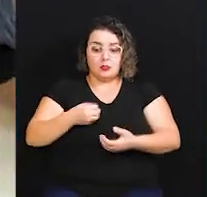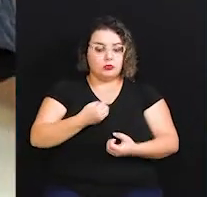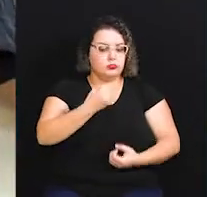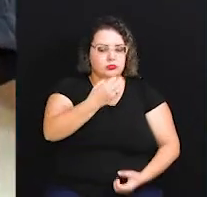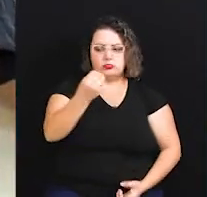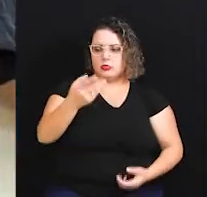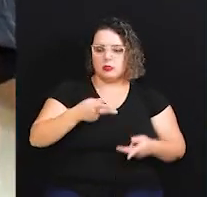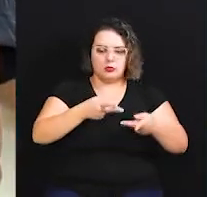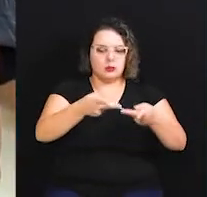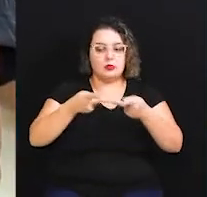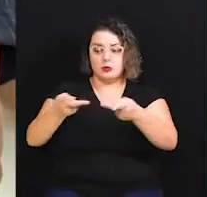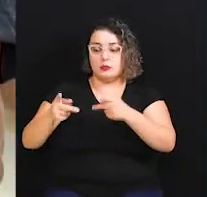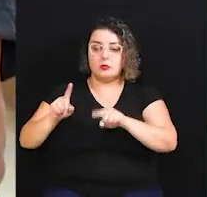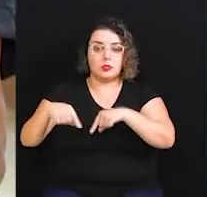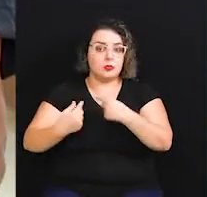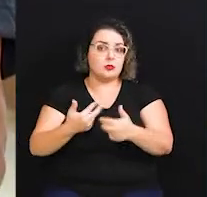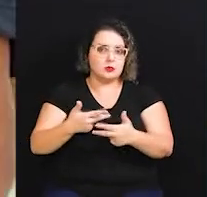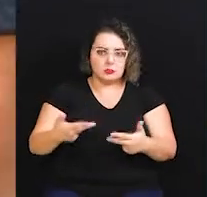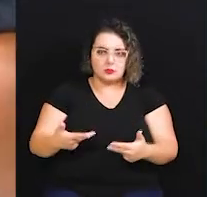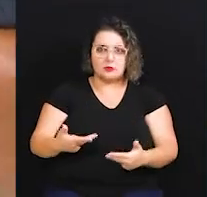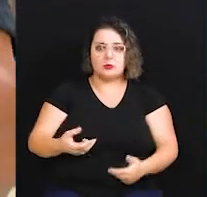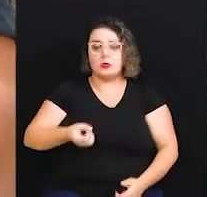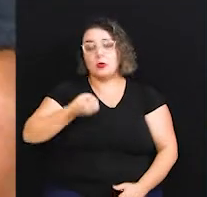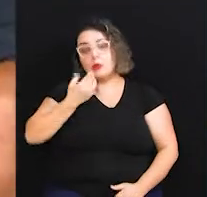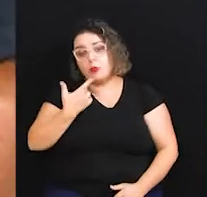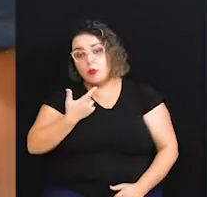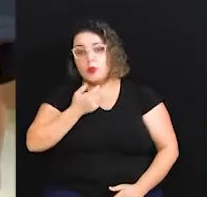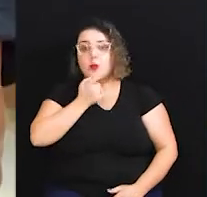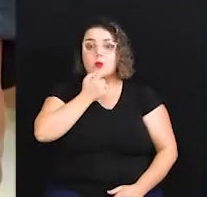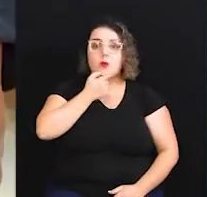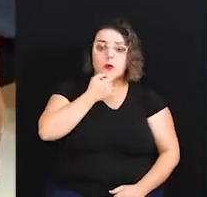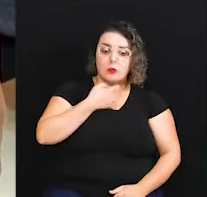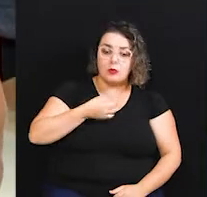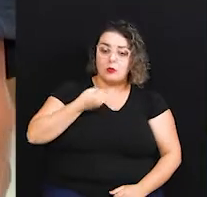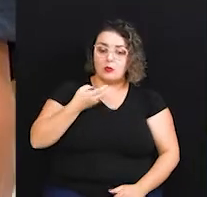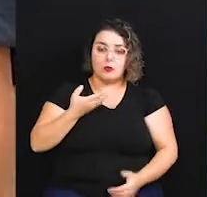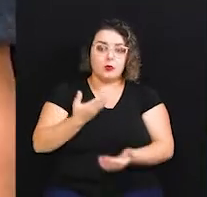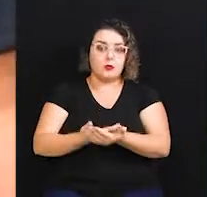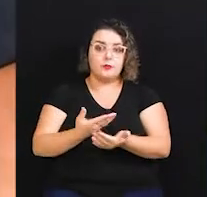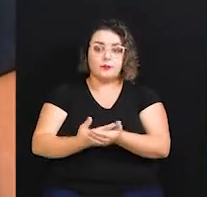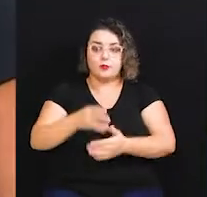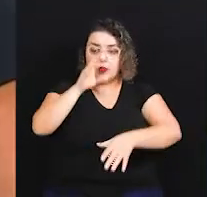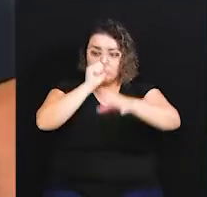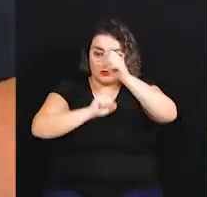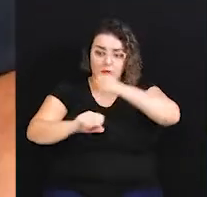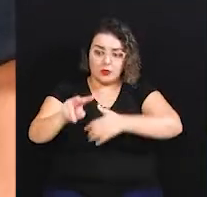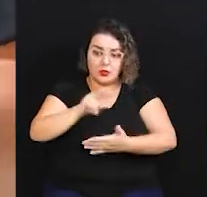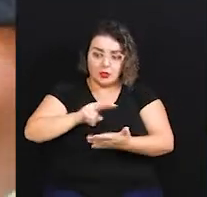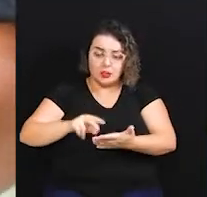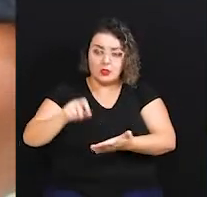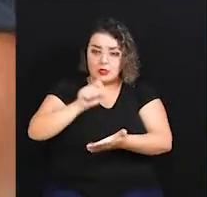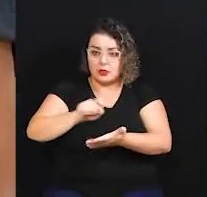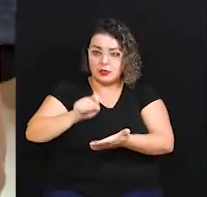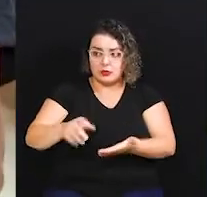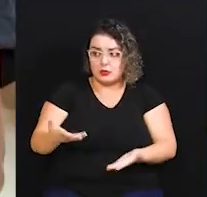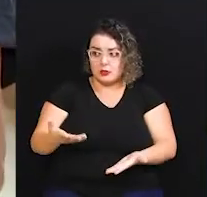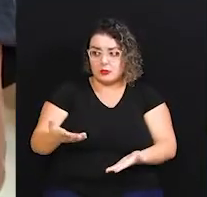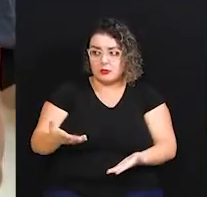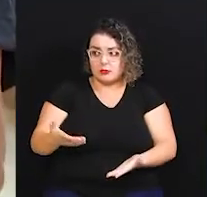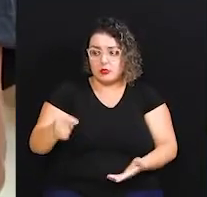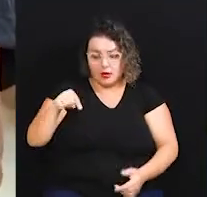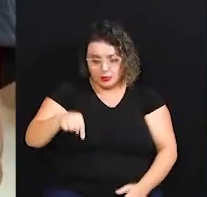outras realidades, mas ter um bom inglês, ter um bom estudo. Eu aprendi a ler e escrever